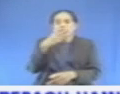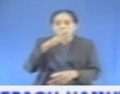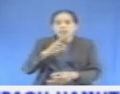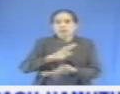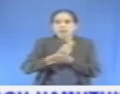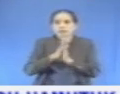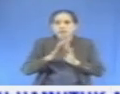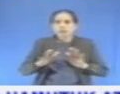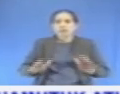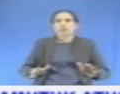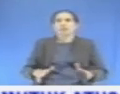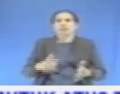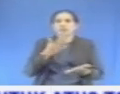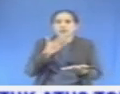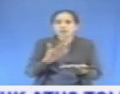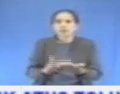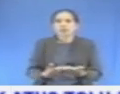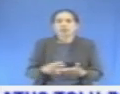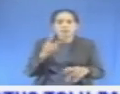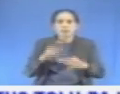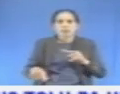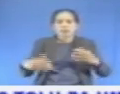a eletria, estabilidade de que dia, ele é o moço.